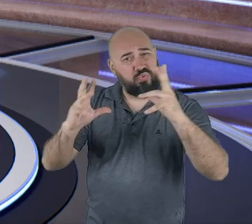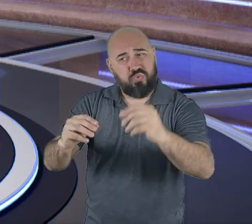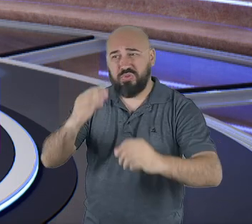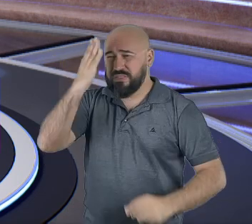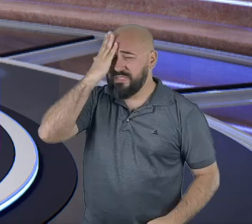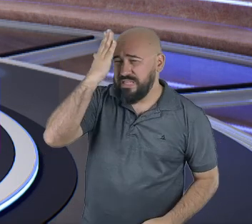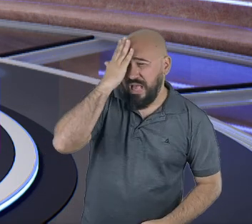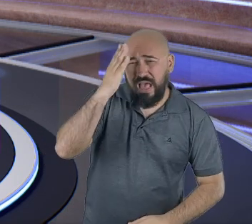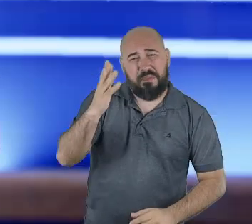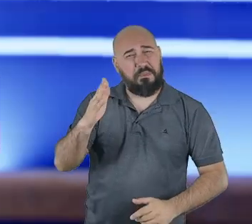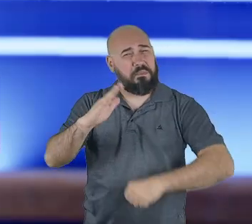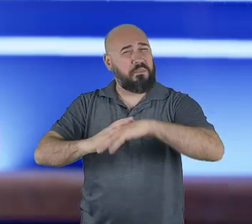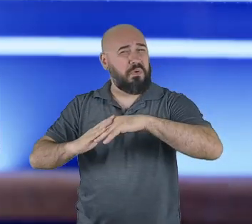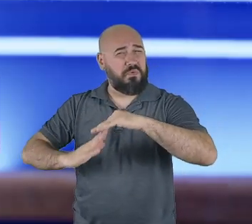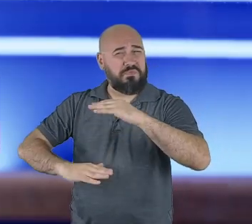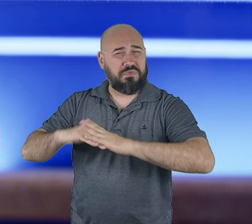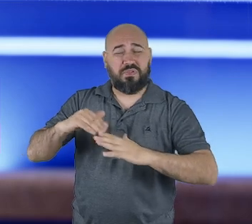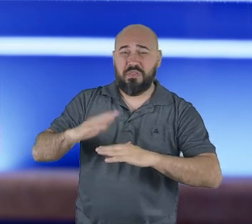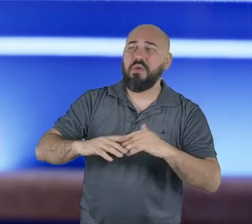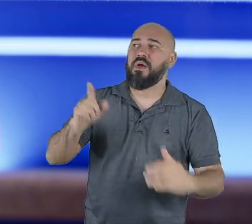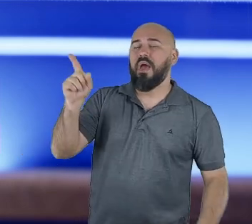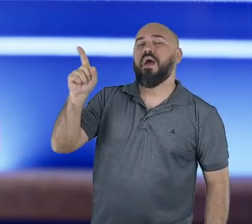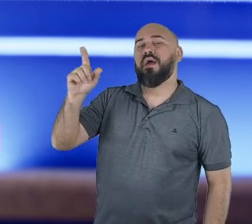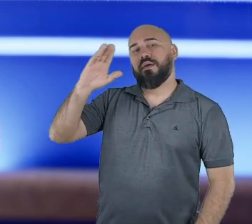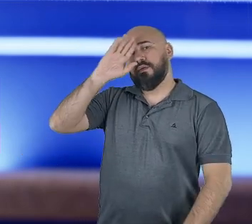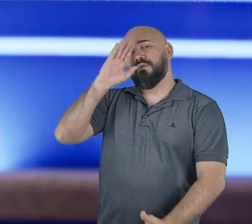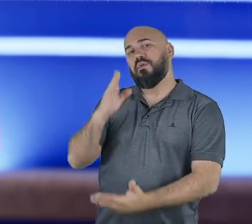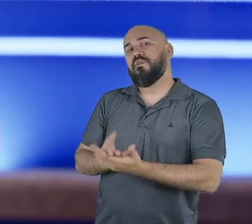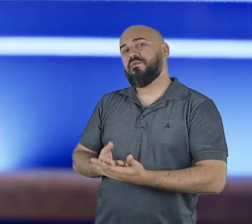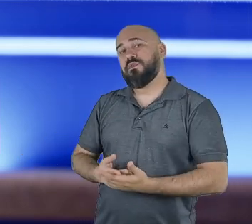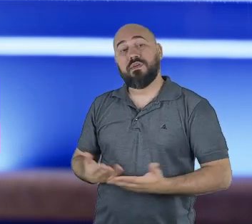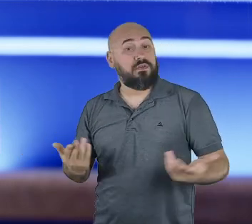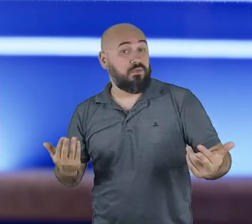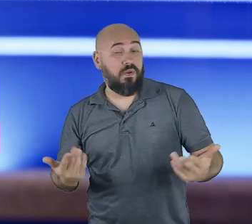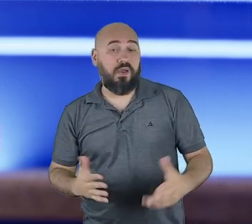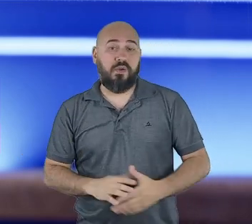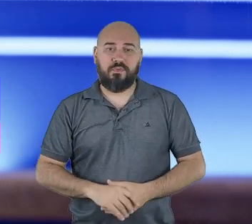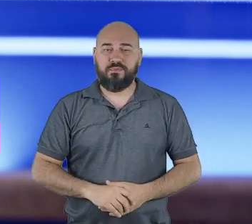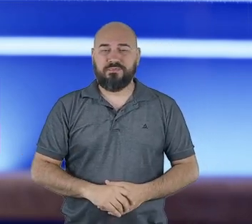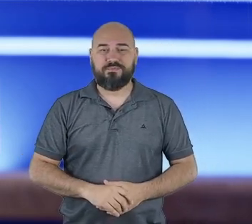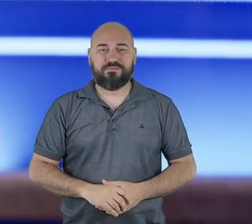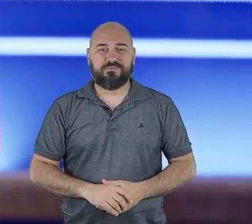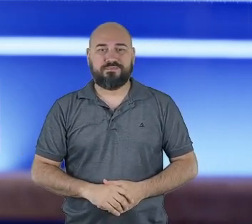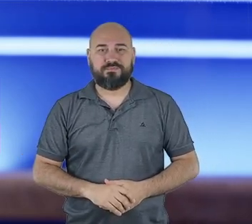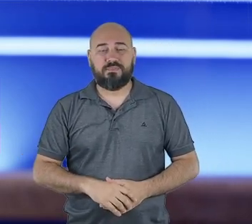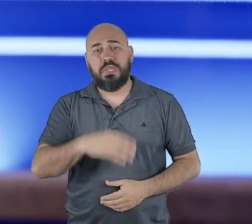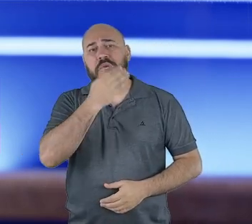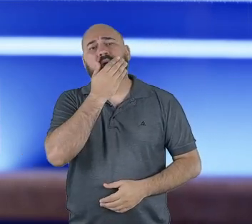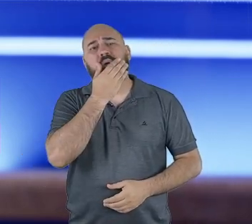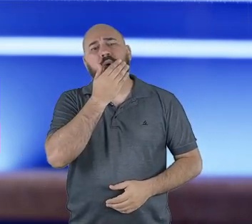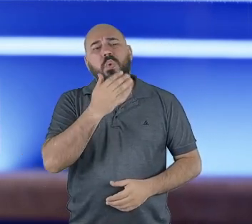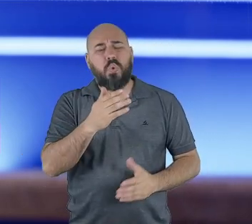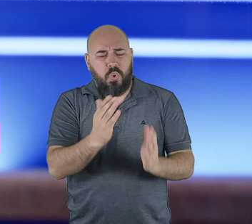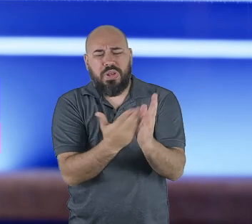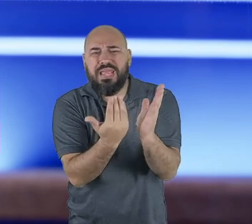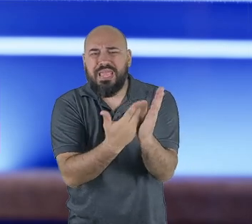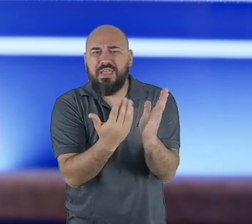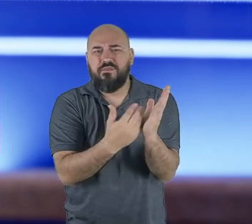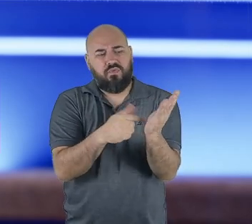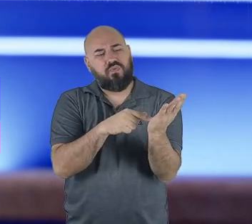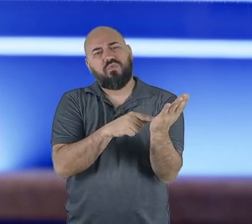coisas. O livro do Guinness menciona os marcos incríveis